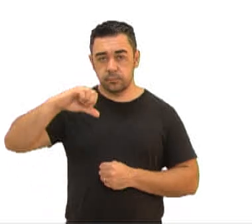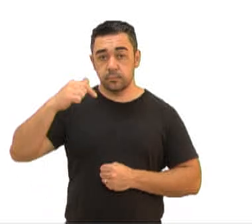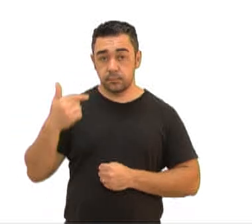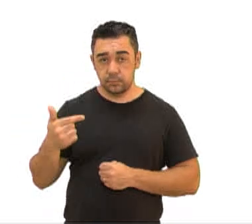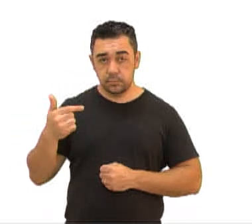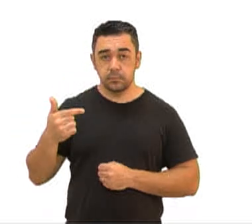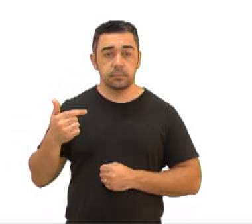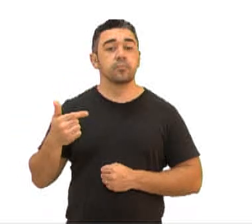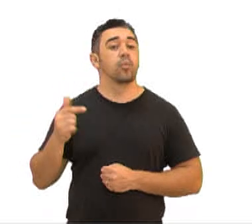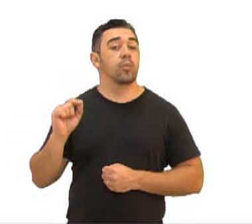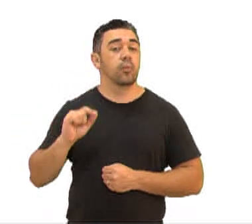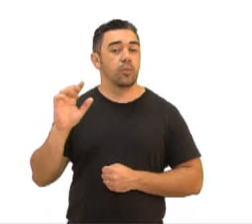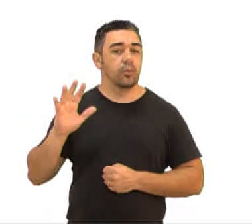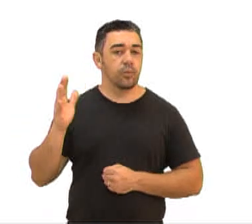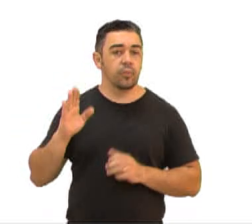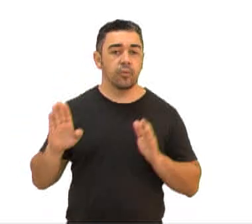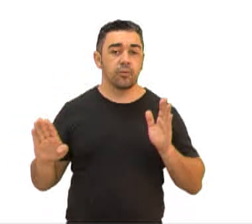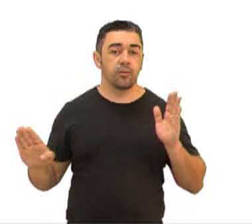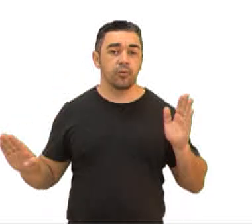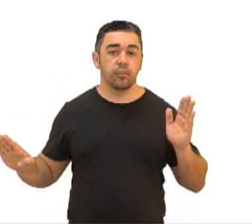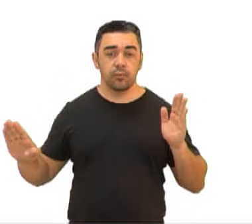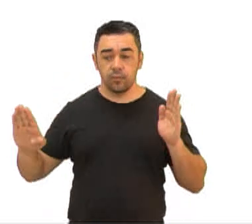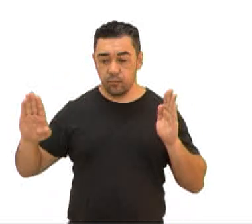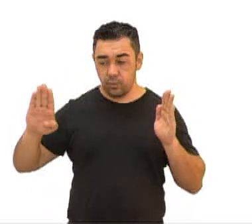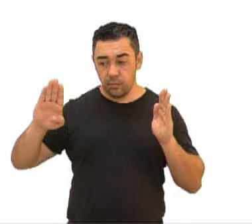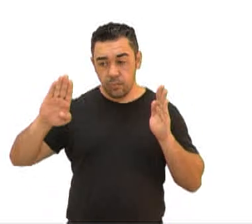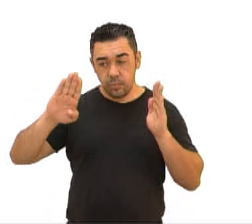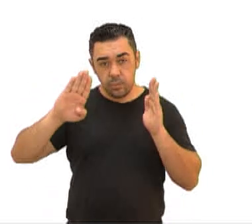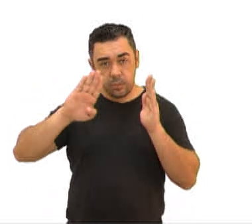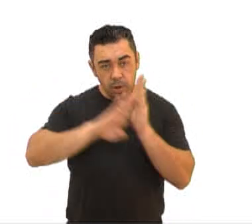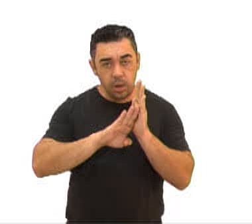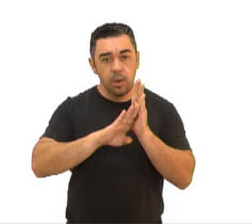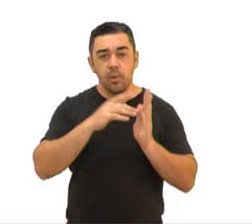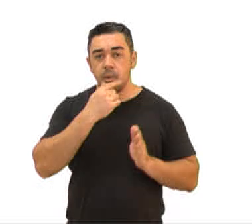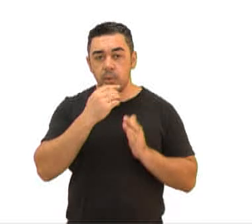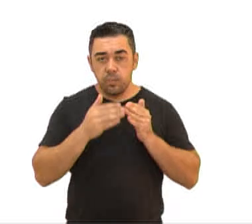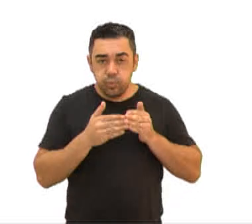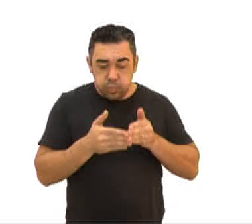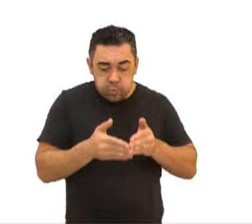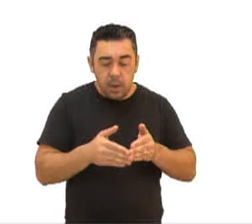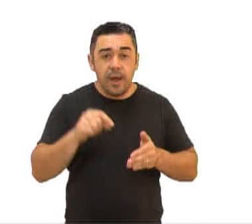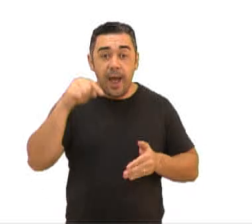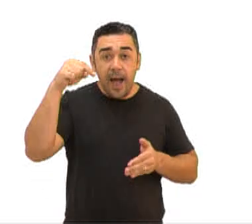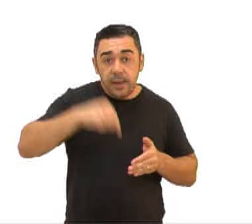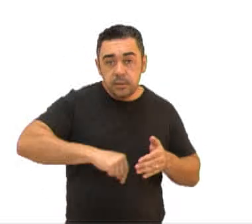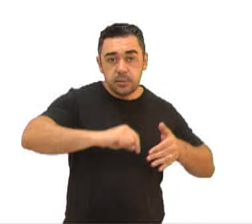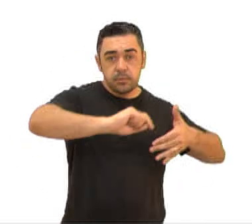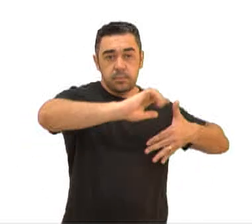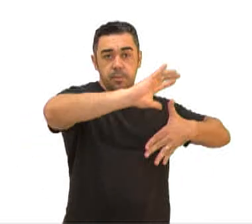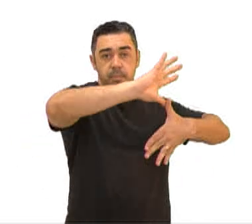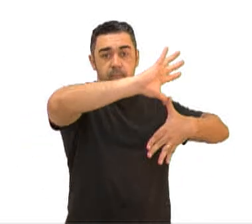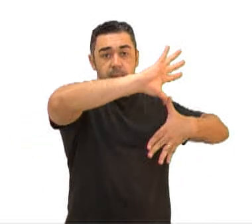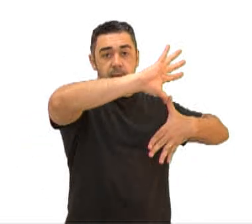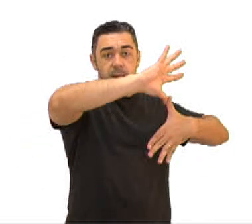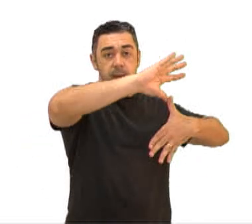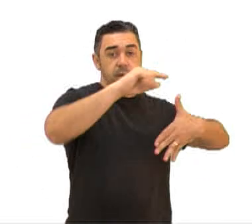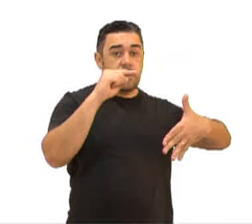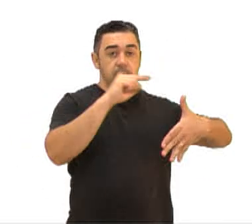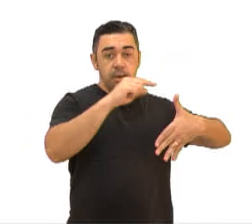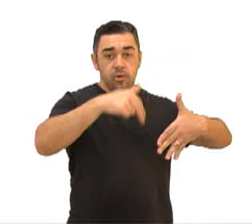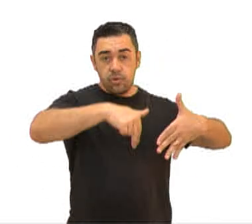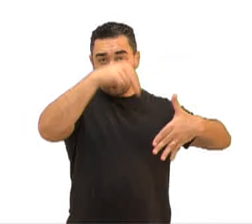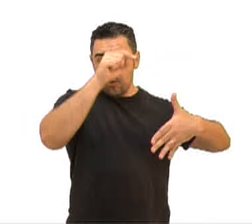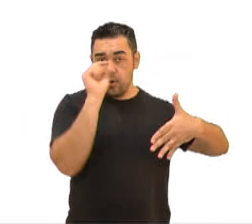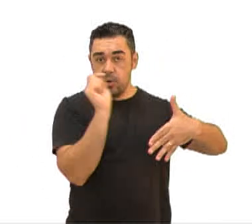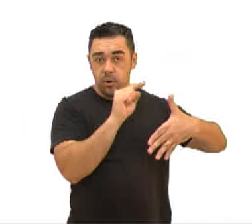1492 nós vamos ter a chegada de Cristóvão Colombo aqui na América. Mas antes da gente